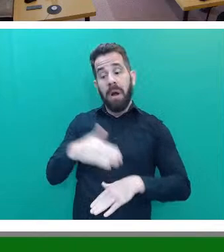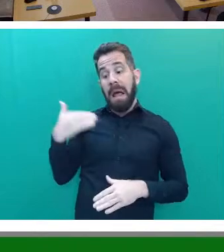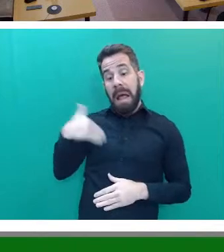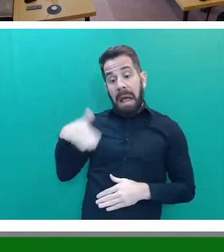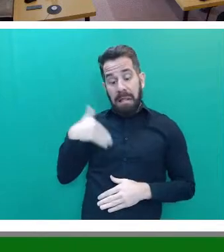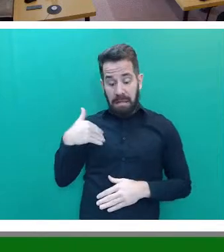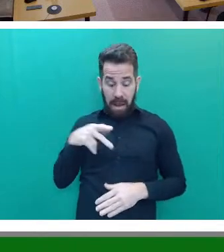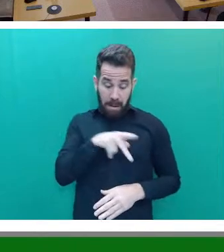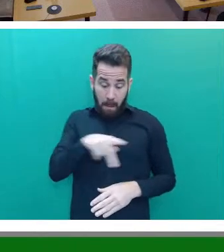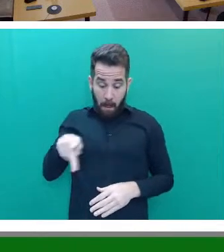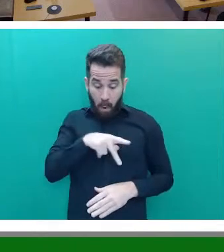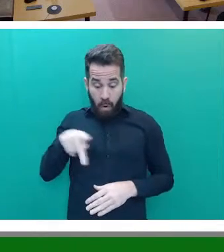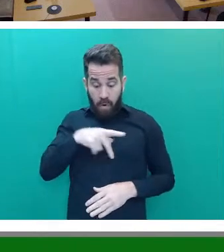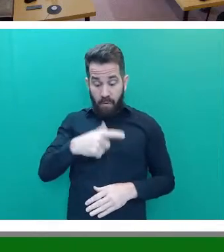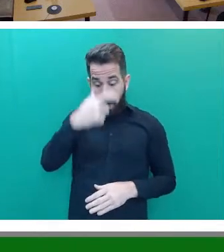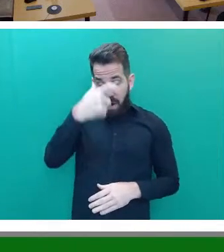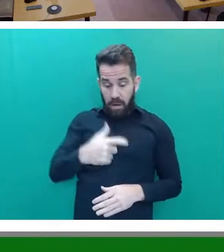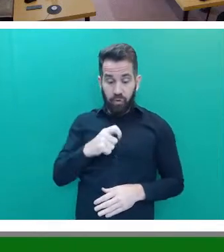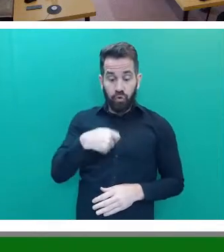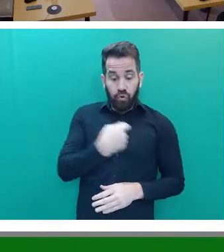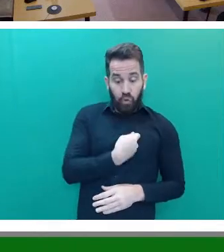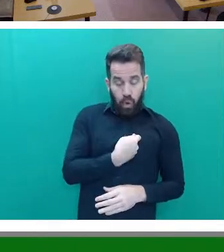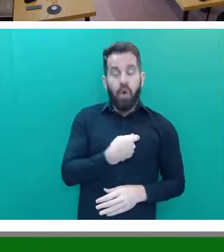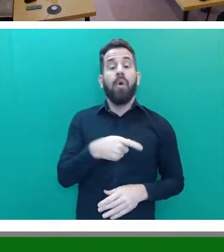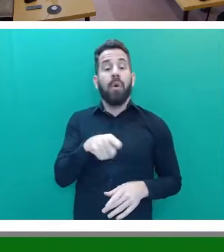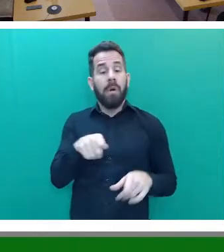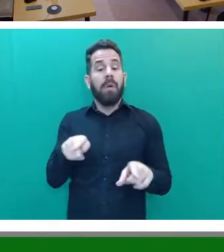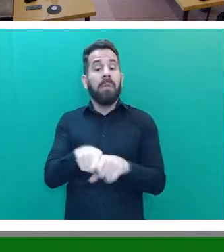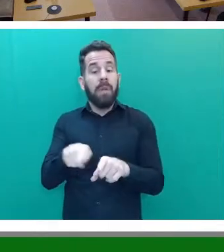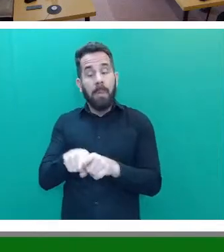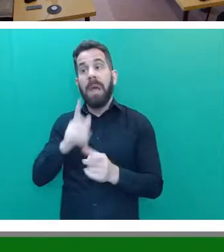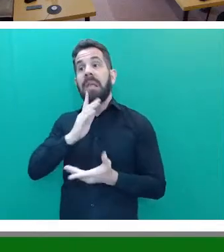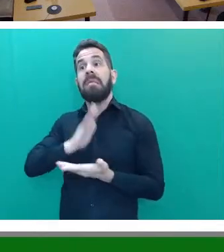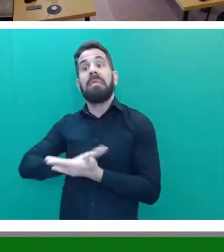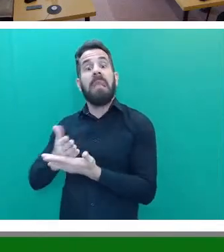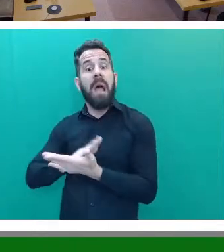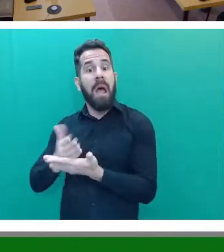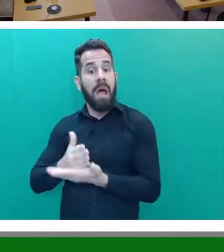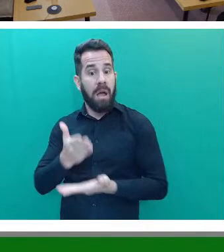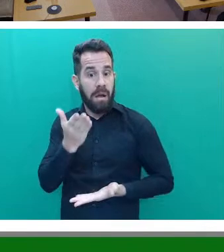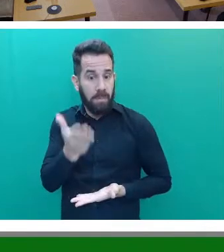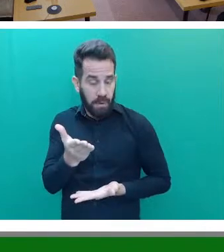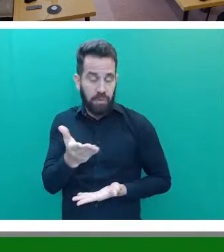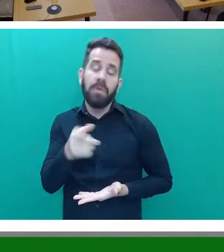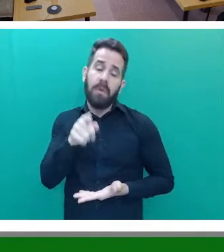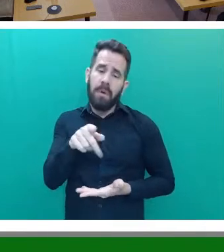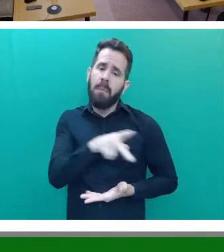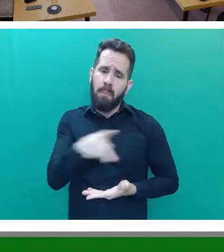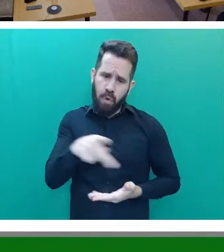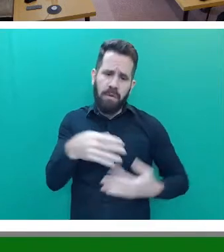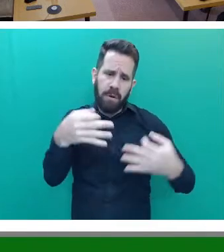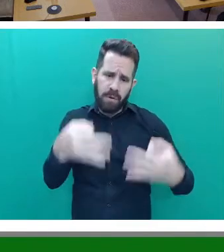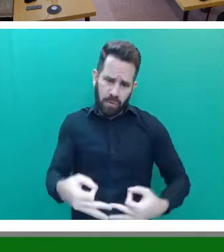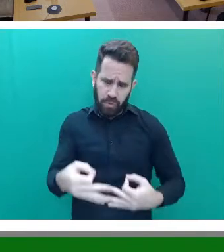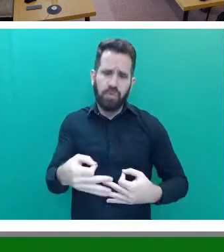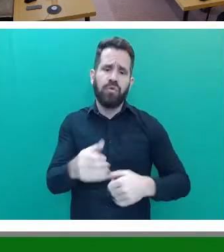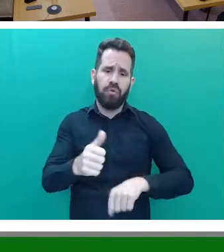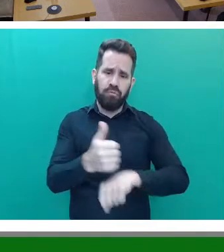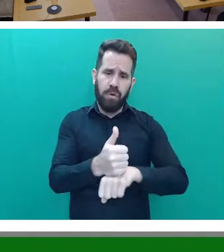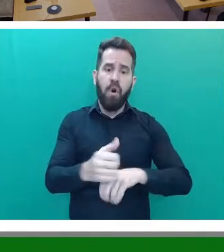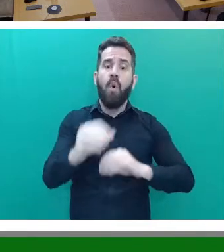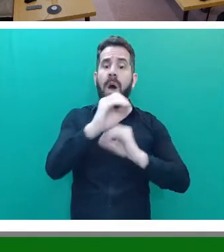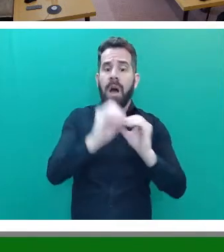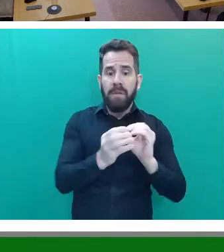como intérprete, né, há anos, como professora da Universidade Federal de Goiás e